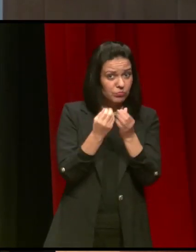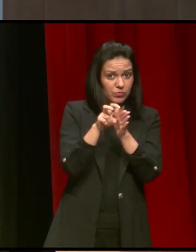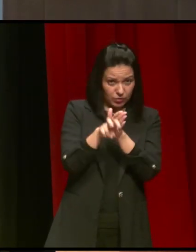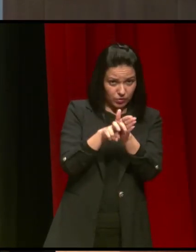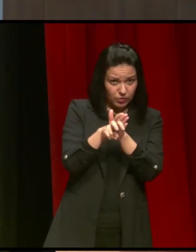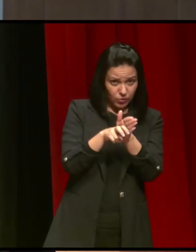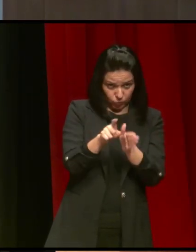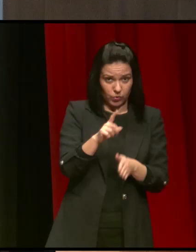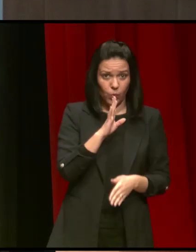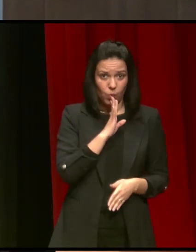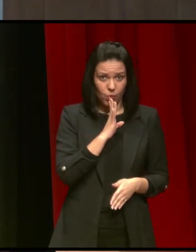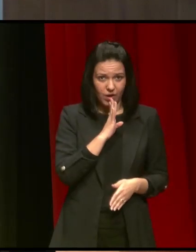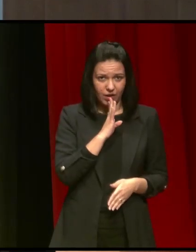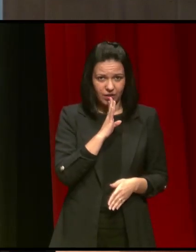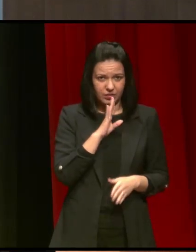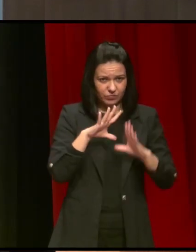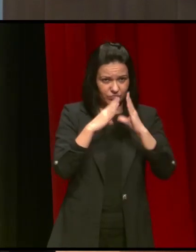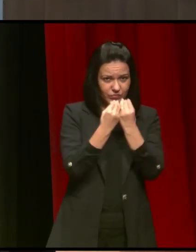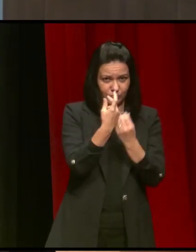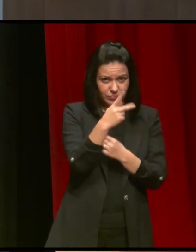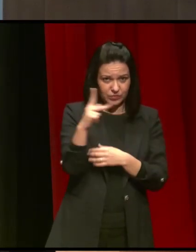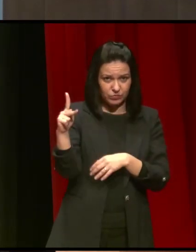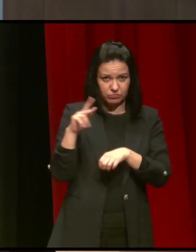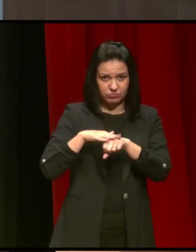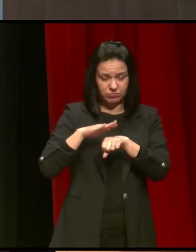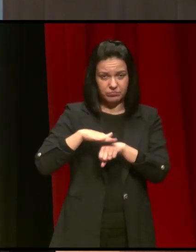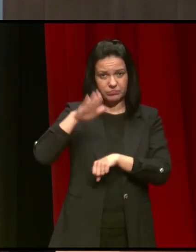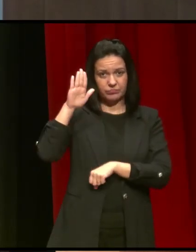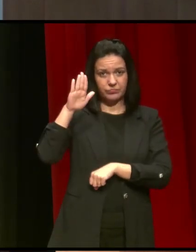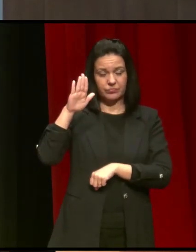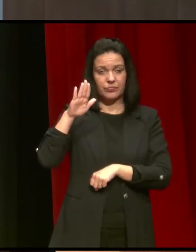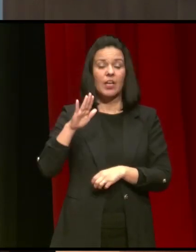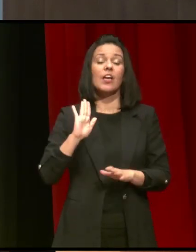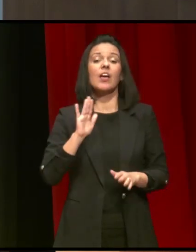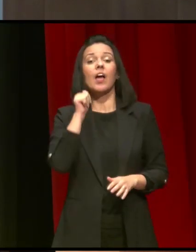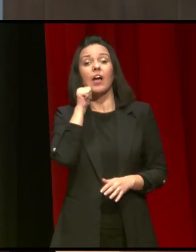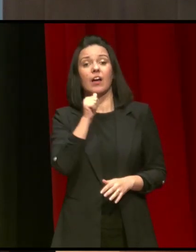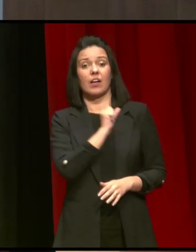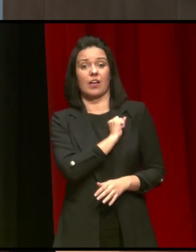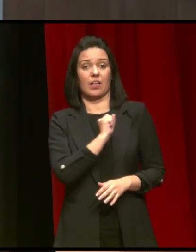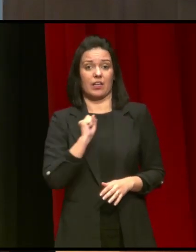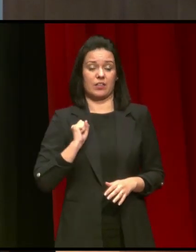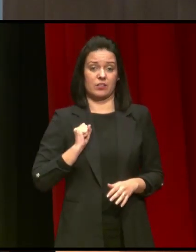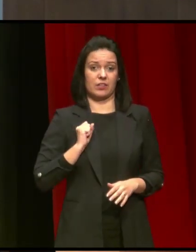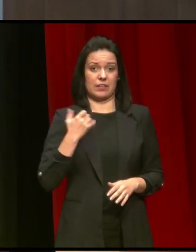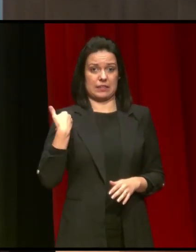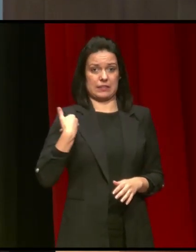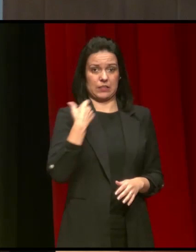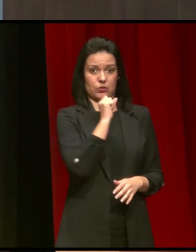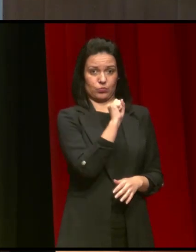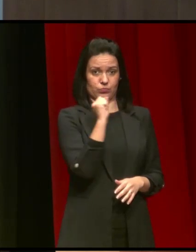sua família, algum amigo? Você tem? A minha sogra agora está com 88 anos, ela está cadeira de roda.